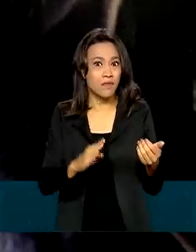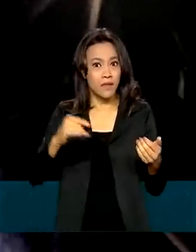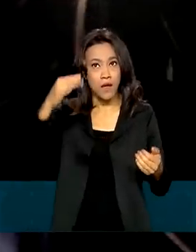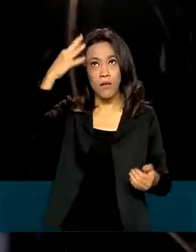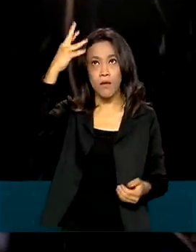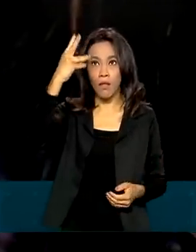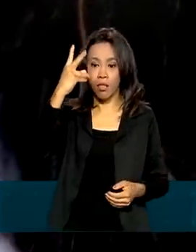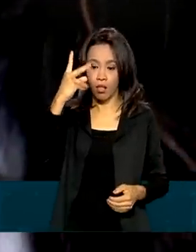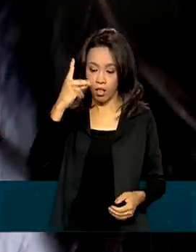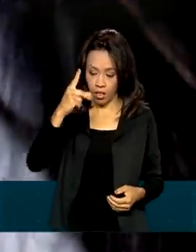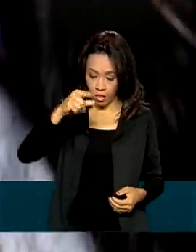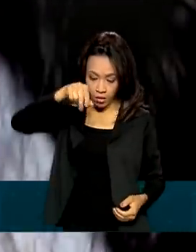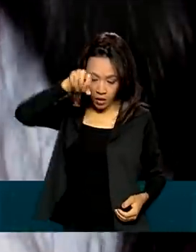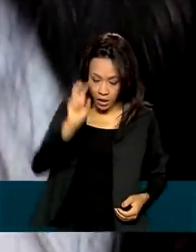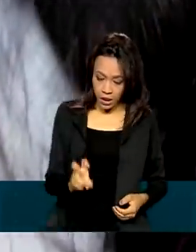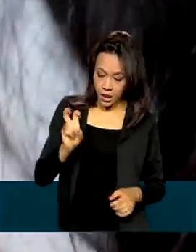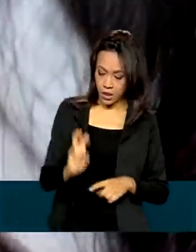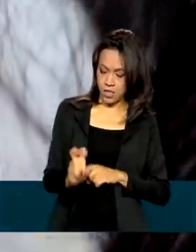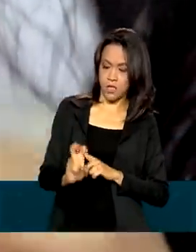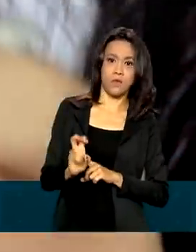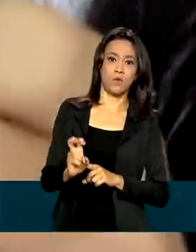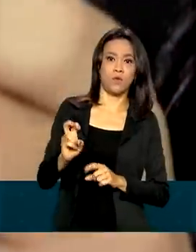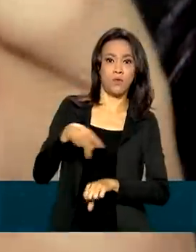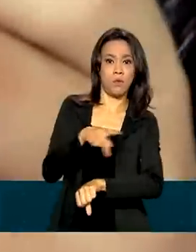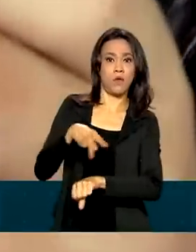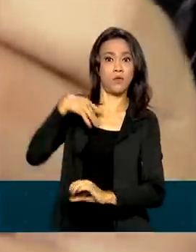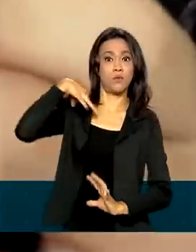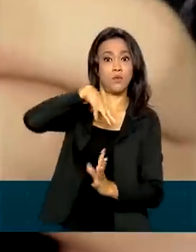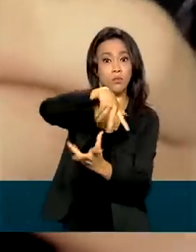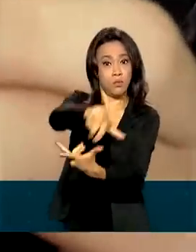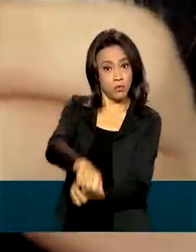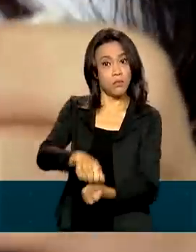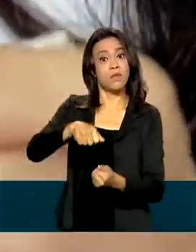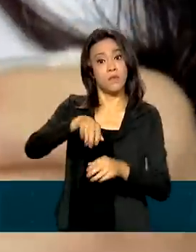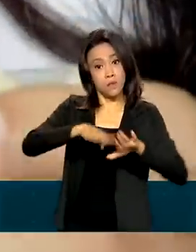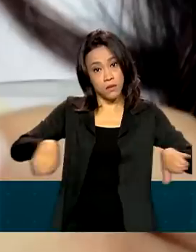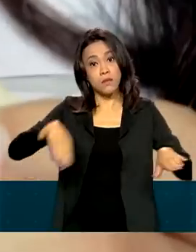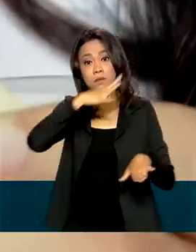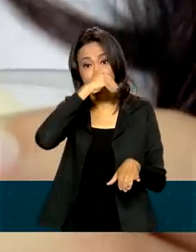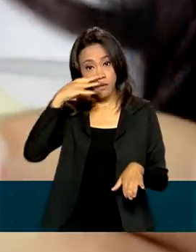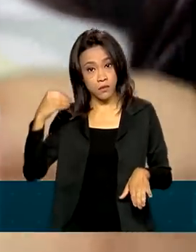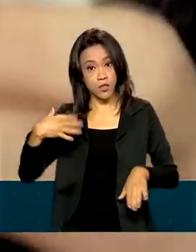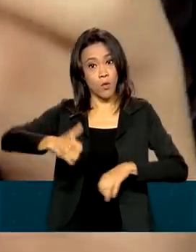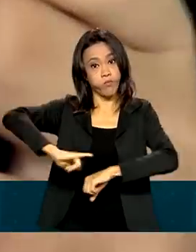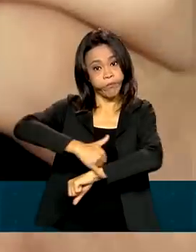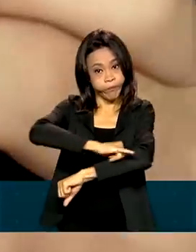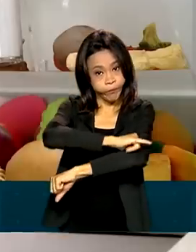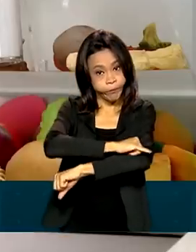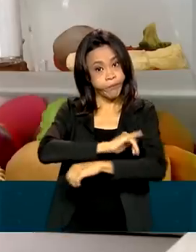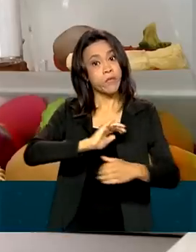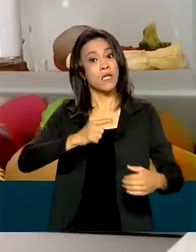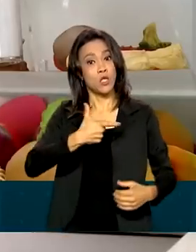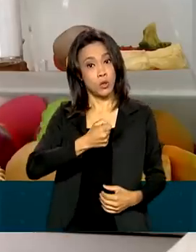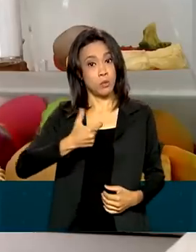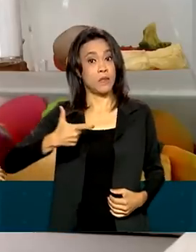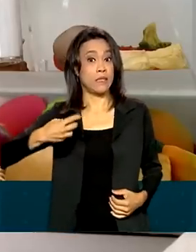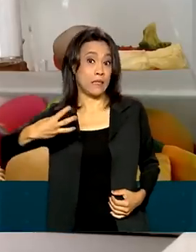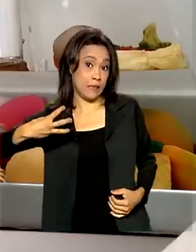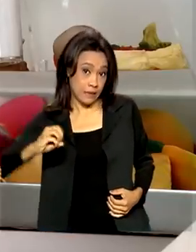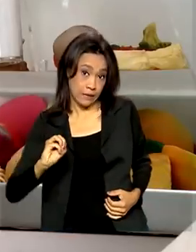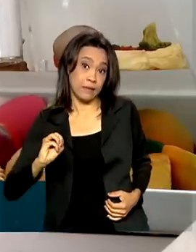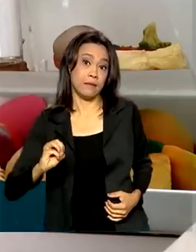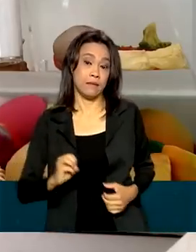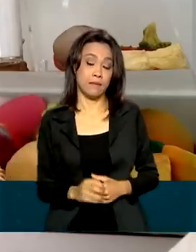posição no ranking de países com o maior número de crianças e adolescentes com obesidade em 2030. Hoje a gente tem